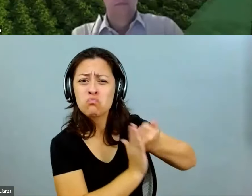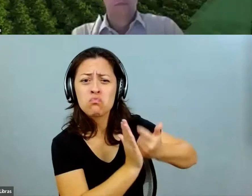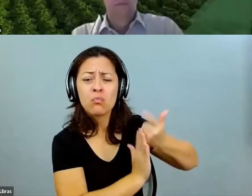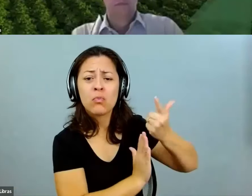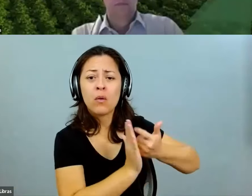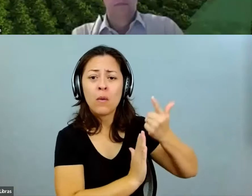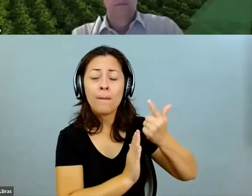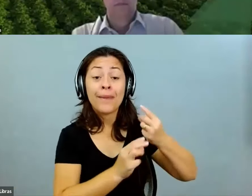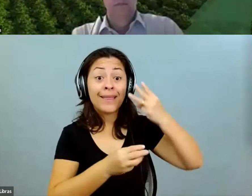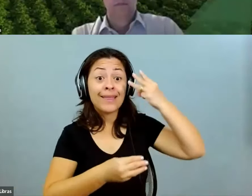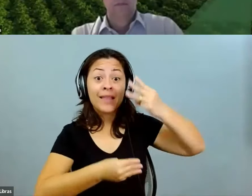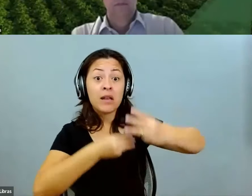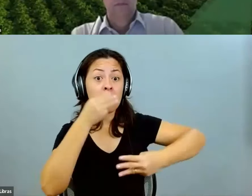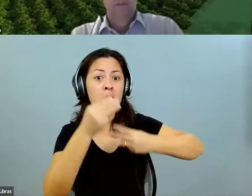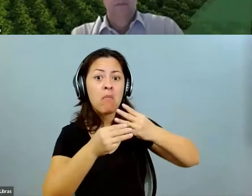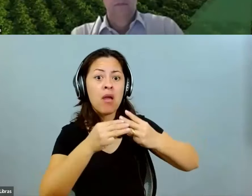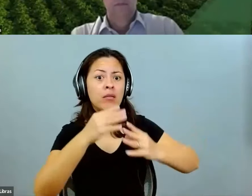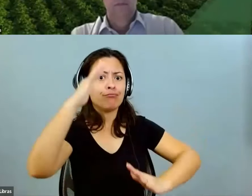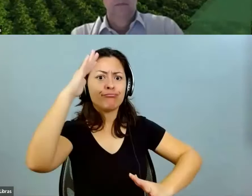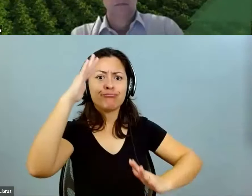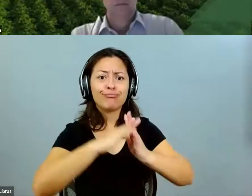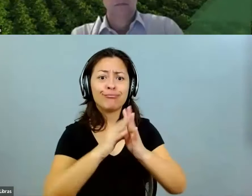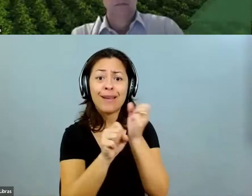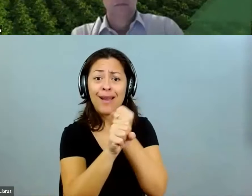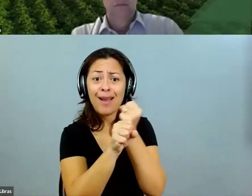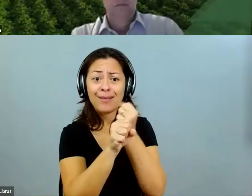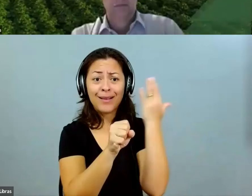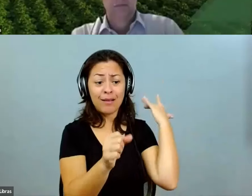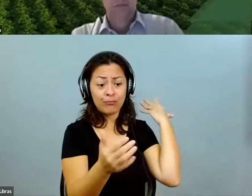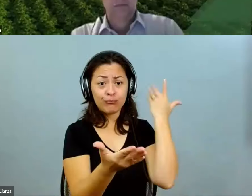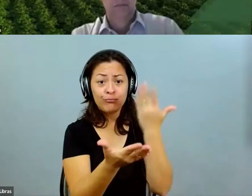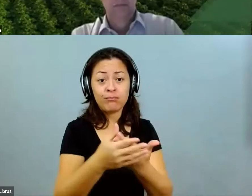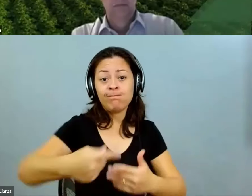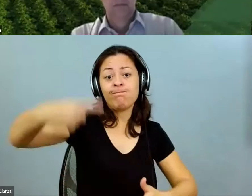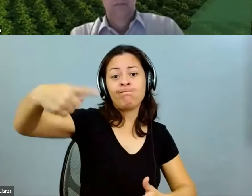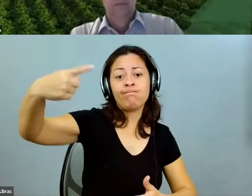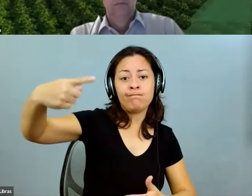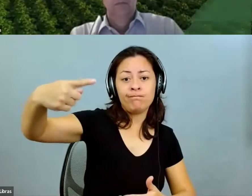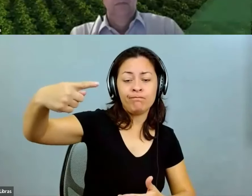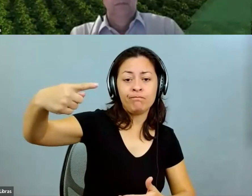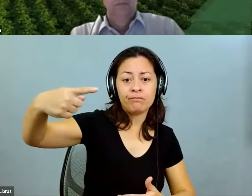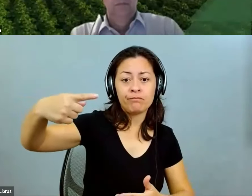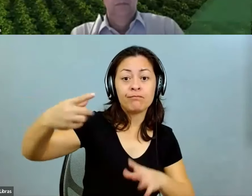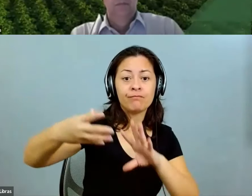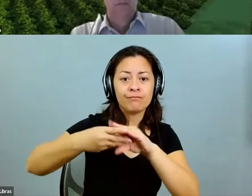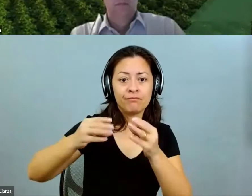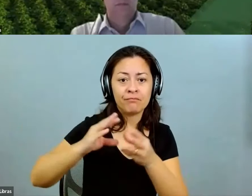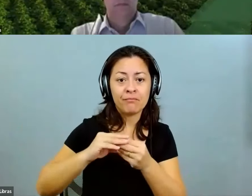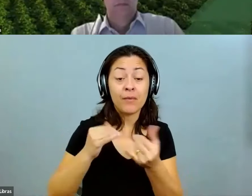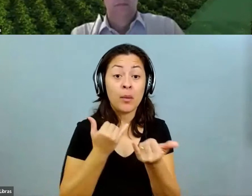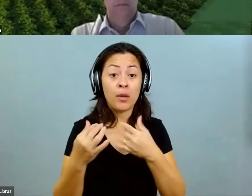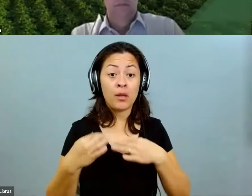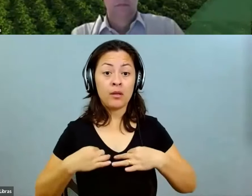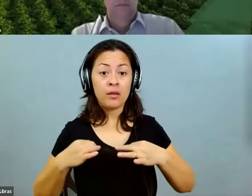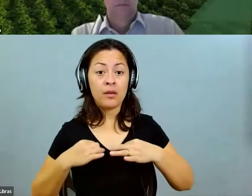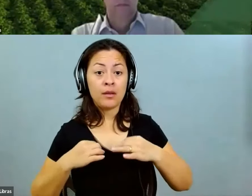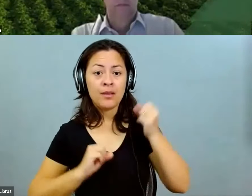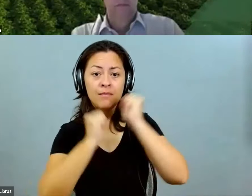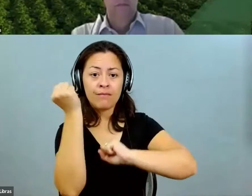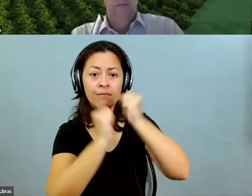a curva de consumo Ela tá no topo acima dos últimos anos em termos de de consumo no Rio a Indústria Textil na China que ela teve